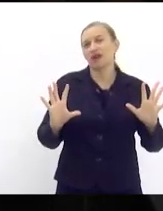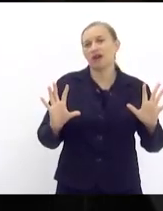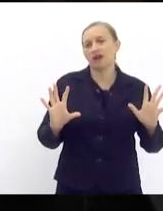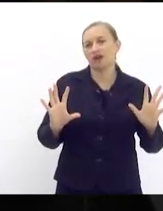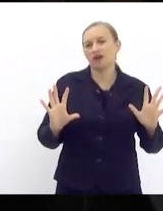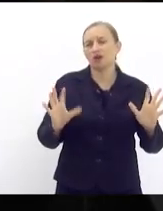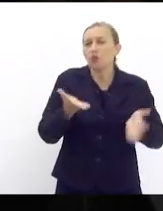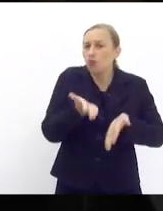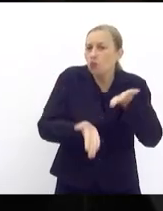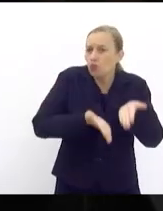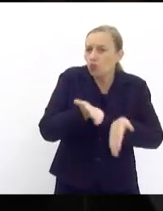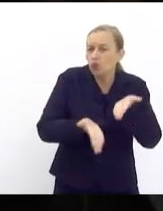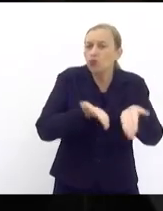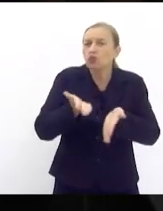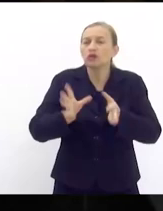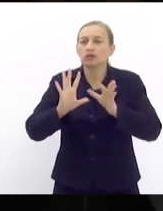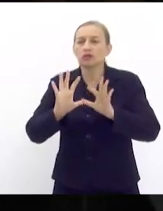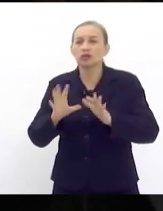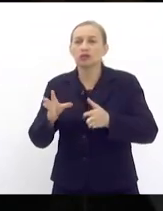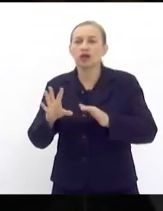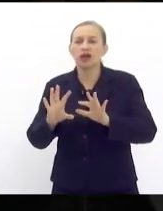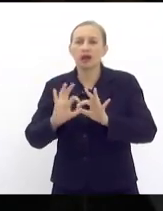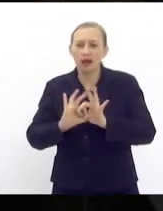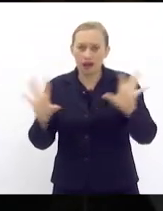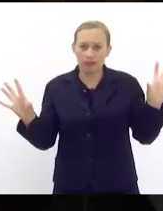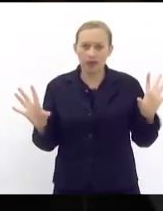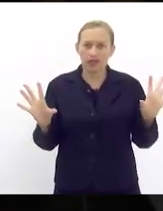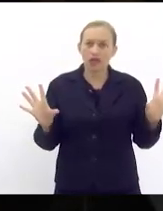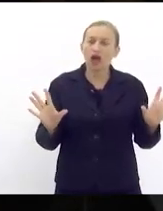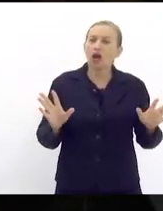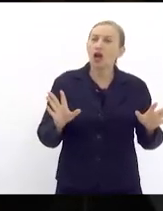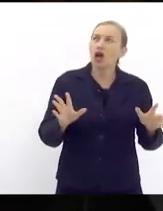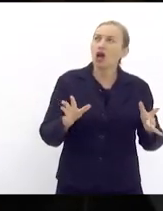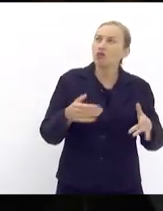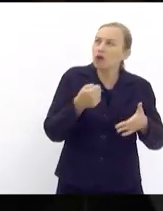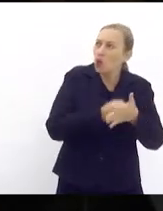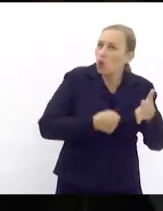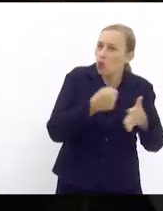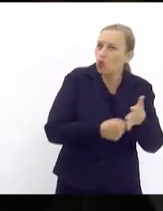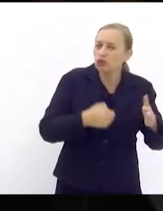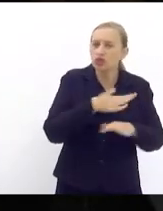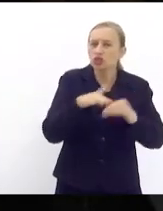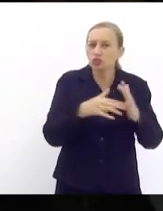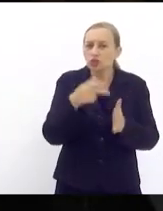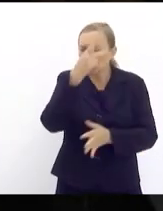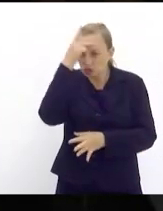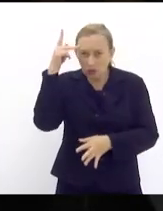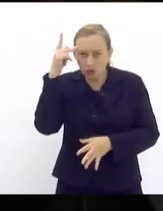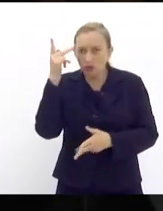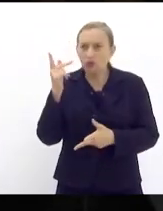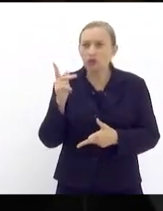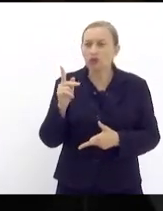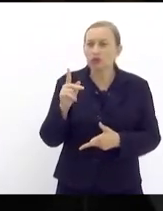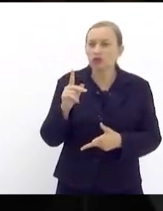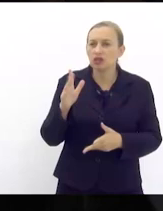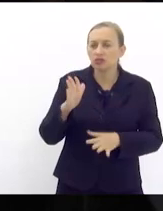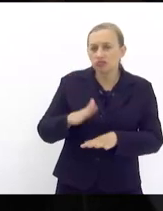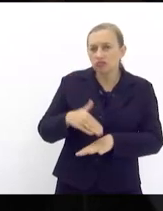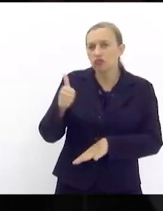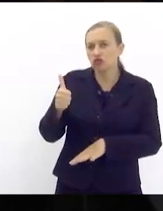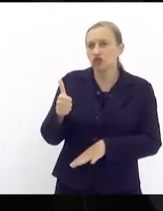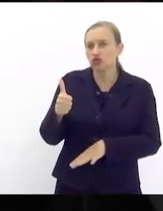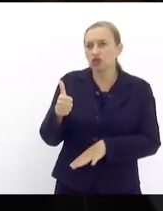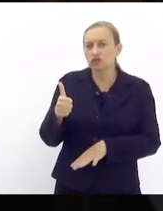o cuidado em liberdade ela luta é uma luta que preconiza que todas as pessoas são dignas